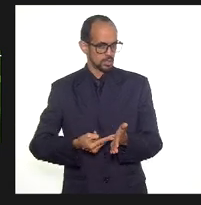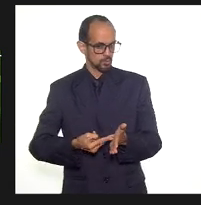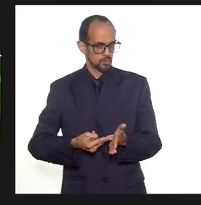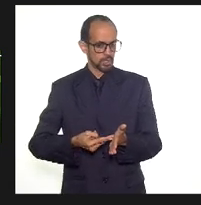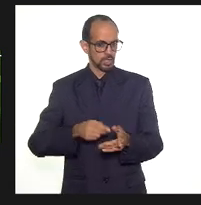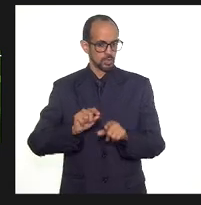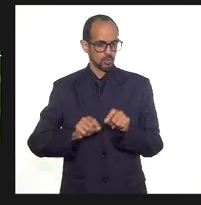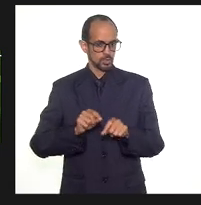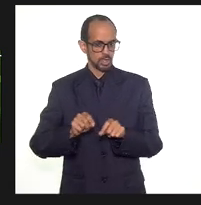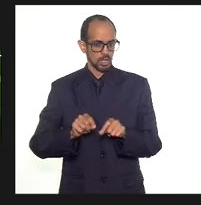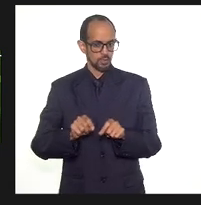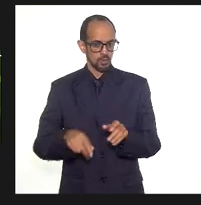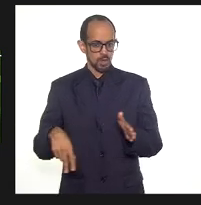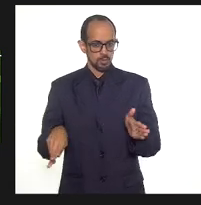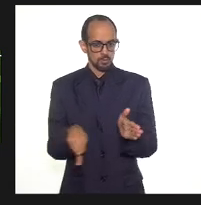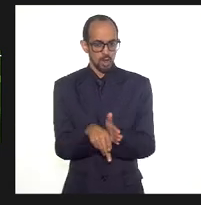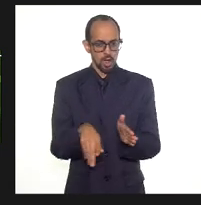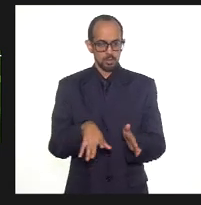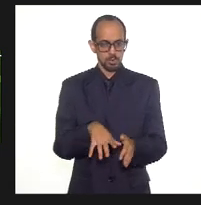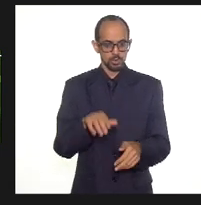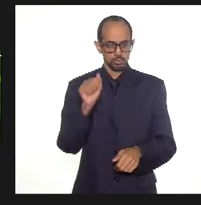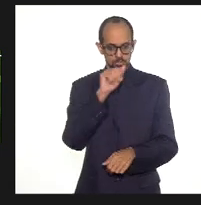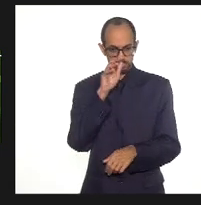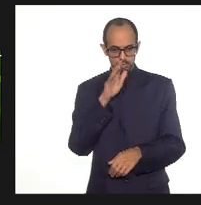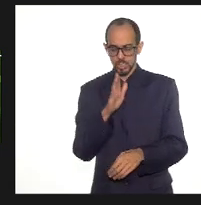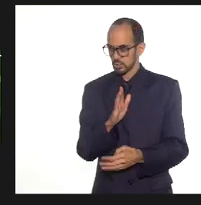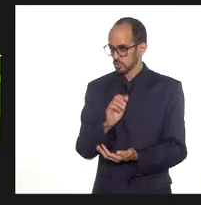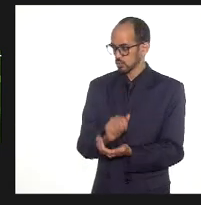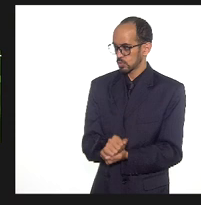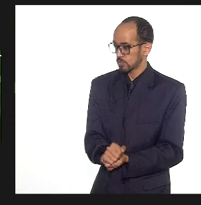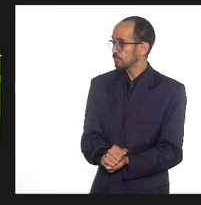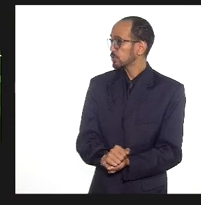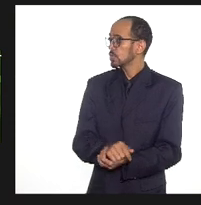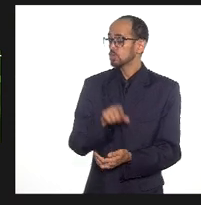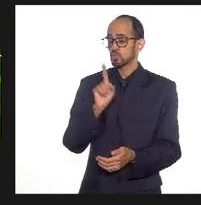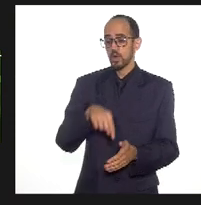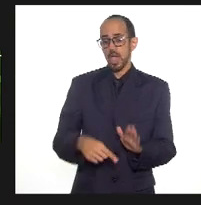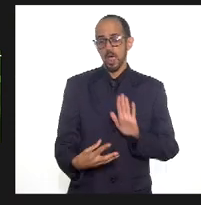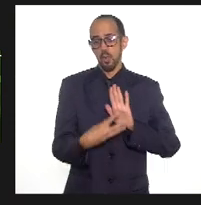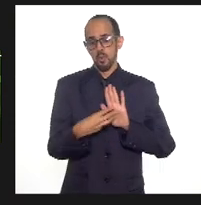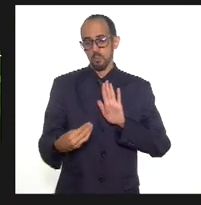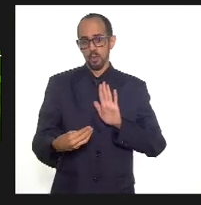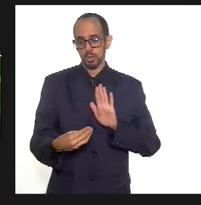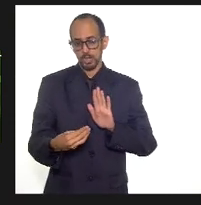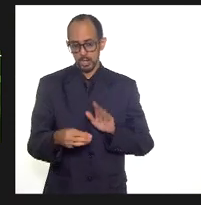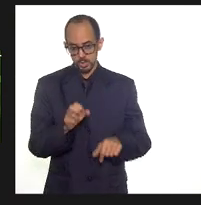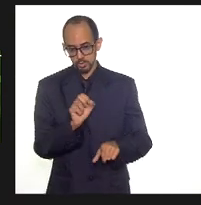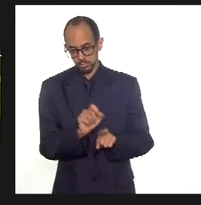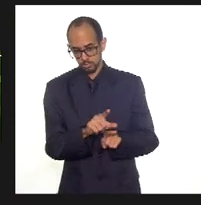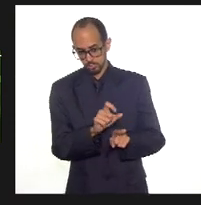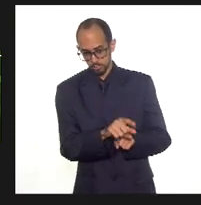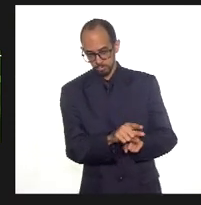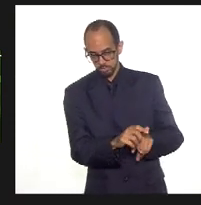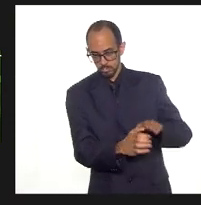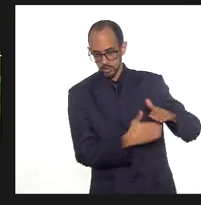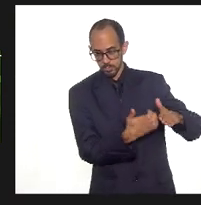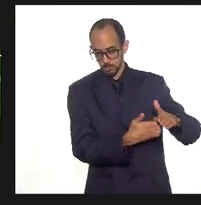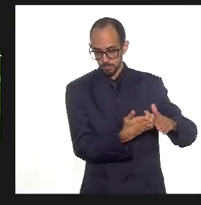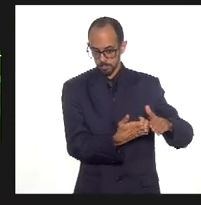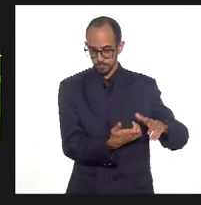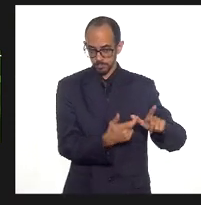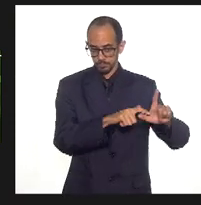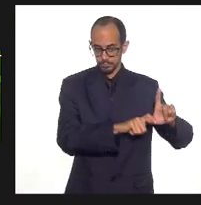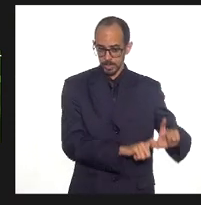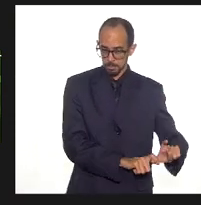nacionalizadas, adquiridas pelo concessionário. Por isso é que essa modelagem de afretamento entre empresas vinculadas e